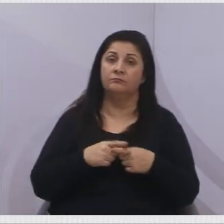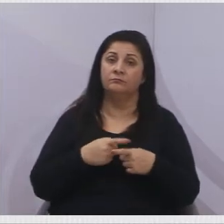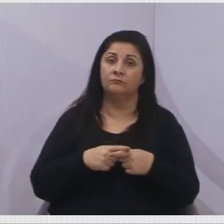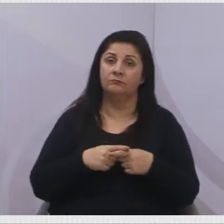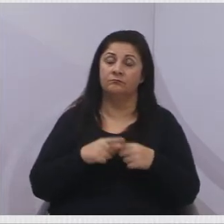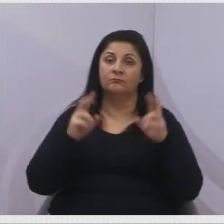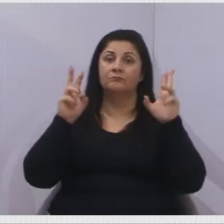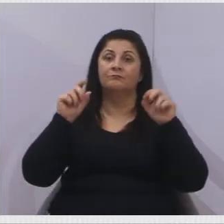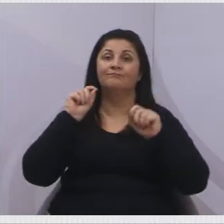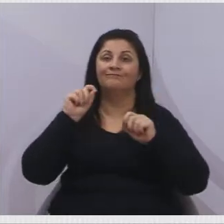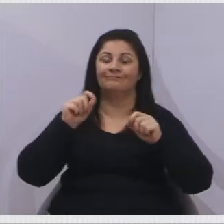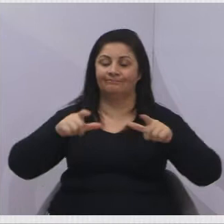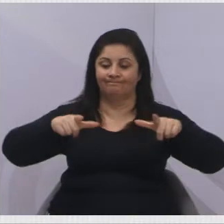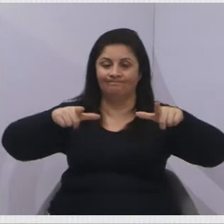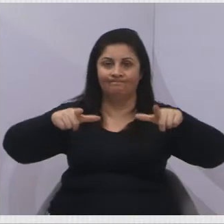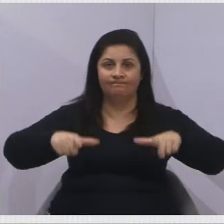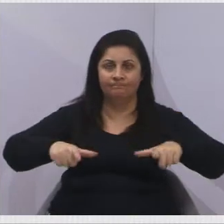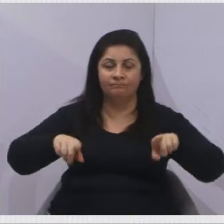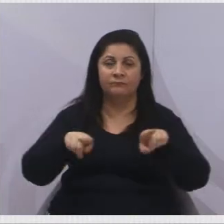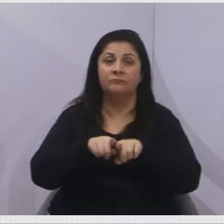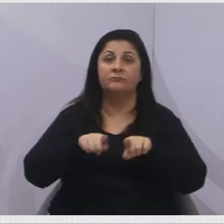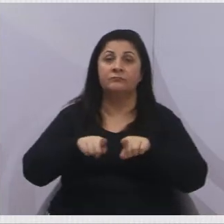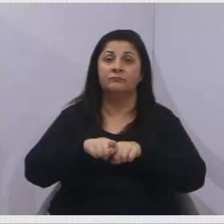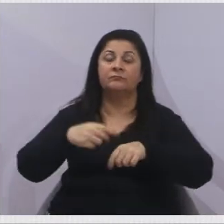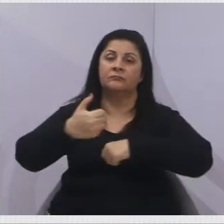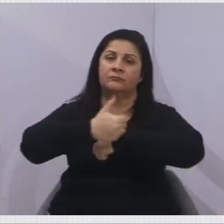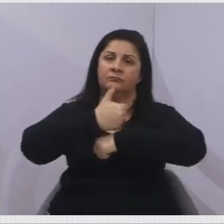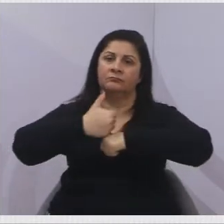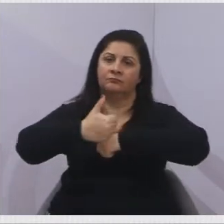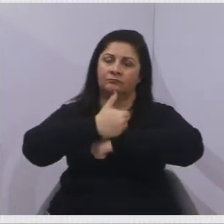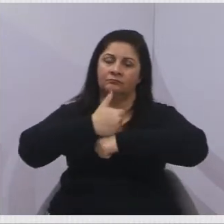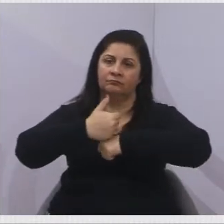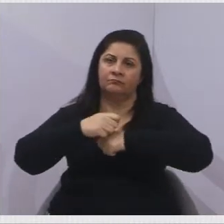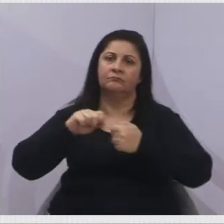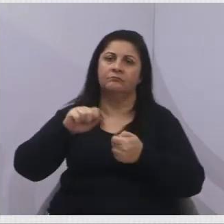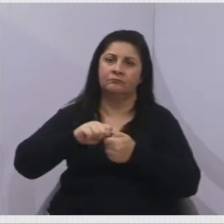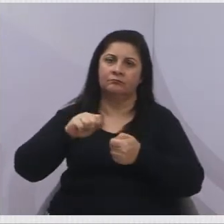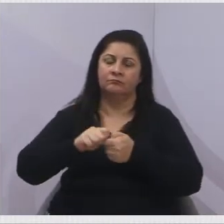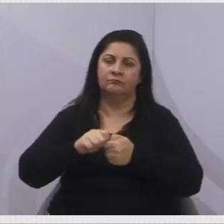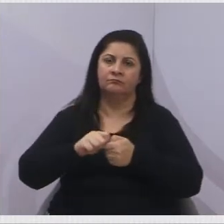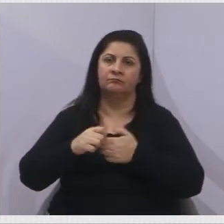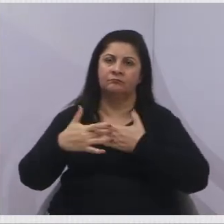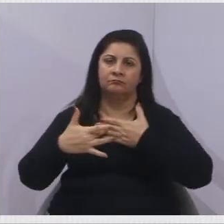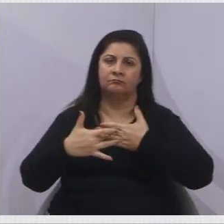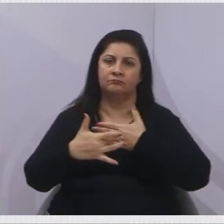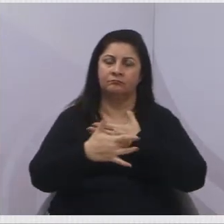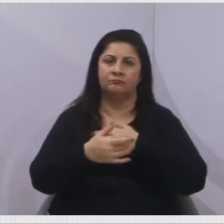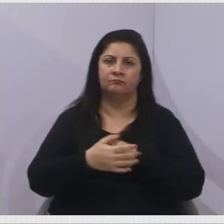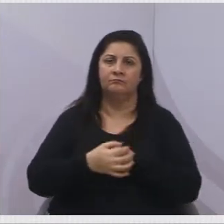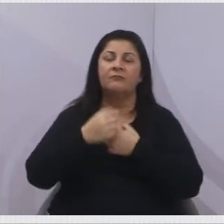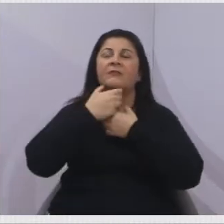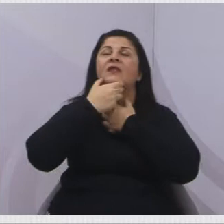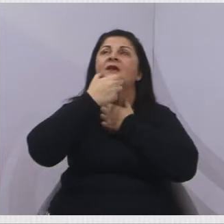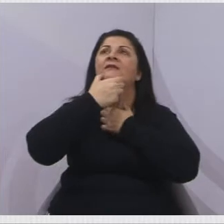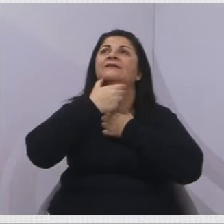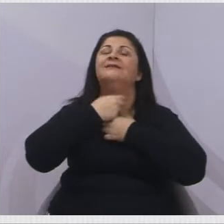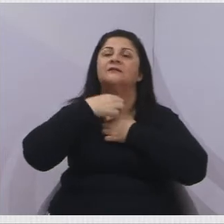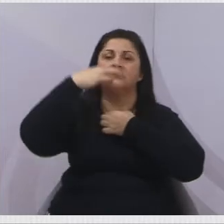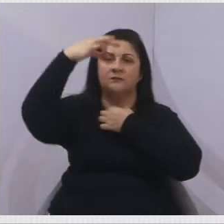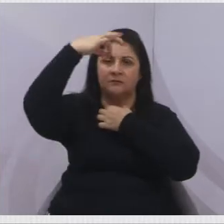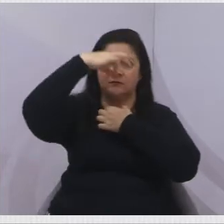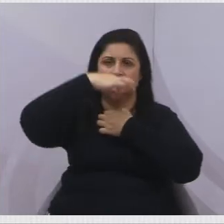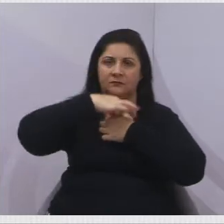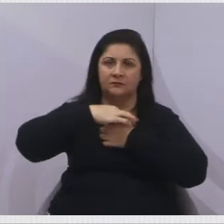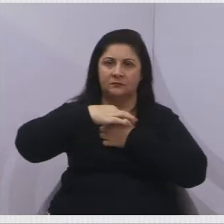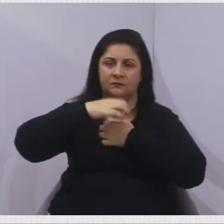do espaço e mão de obra para fazer rodar esses exames. A endoscopia, que foi um